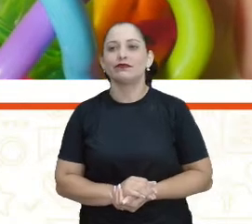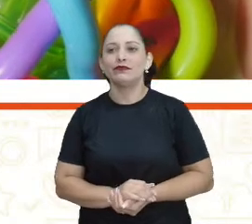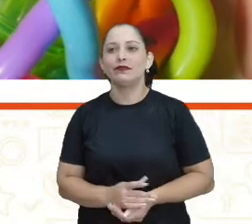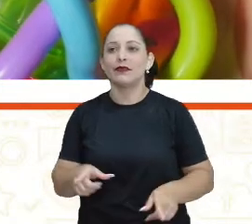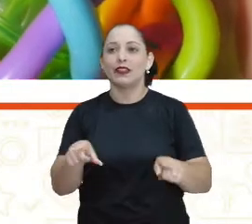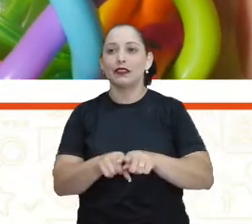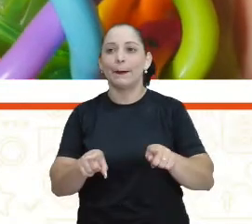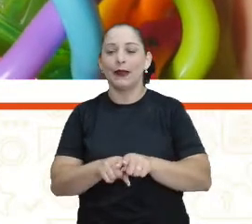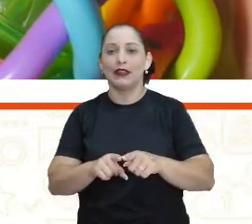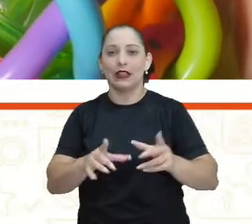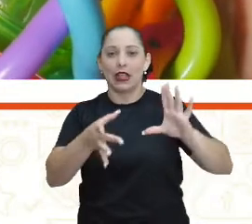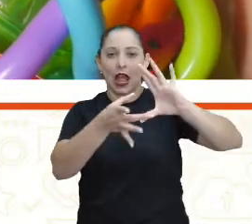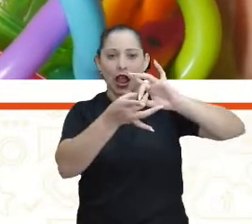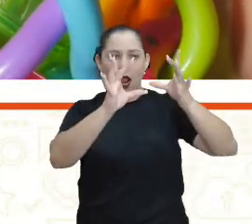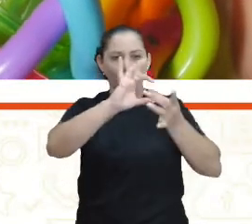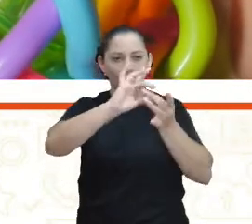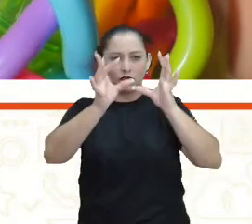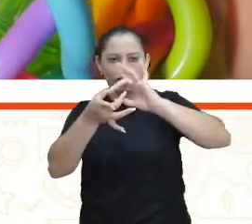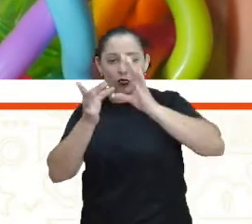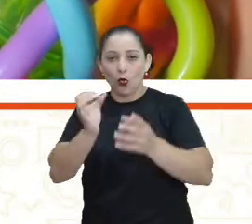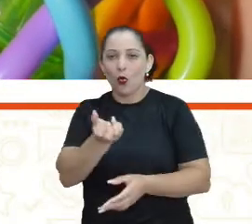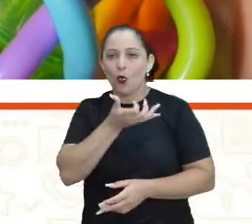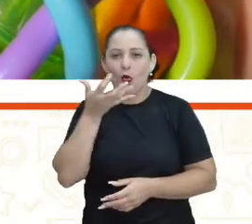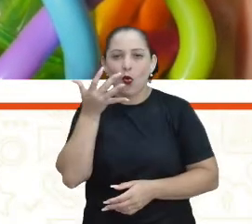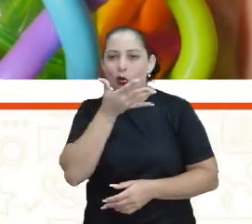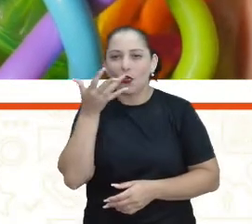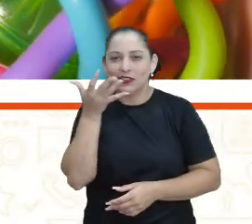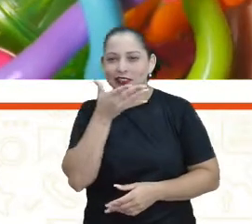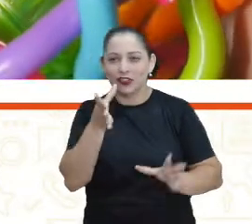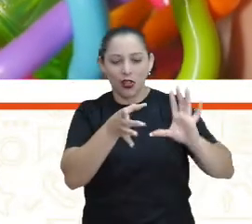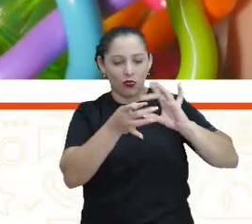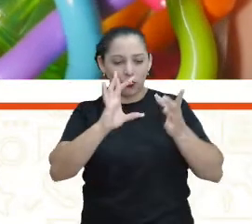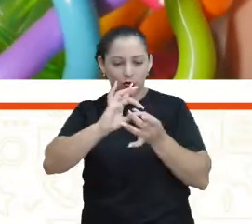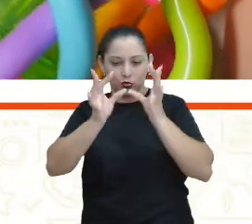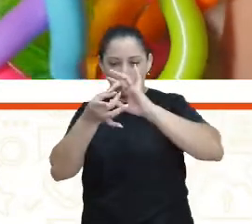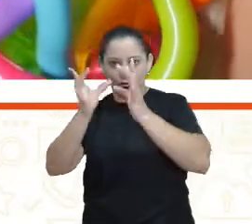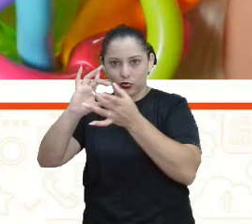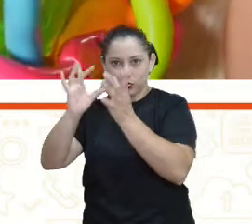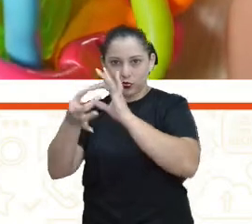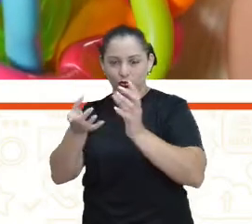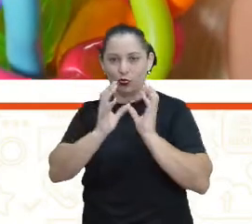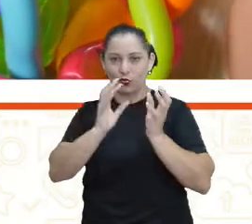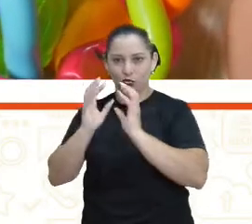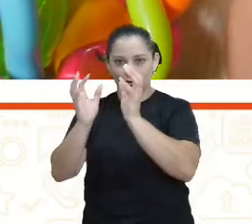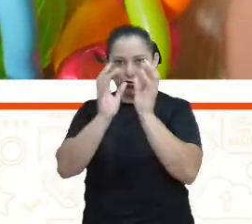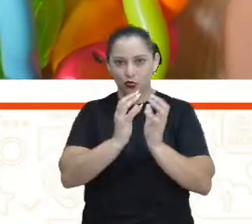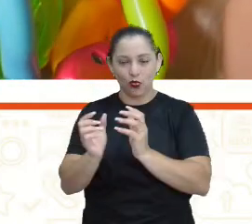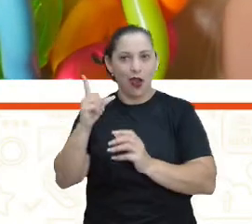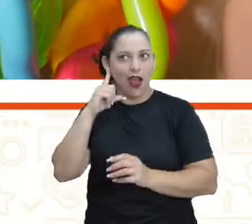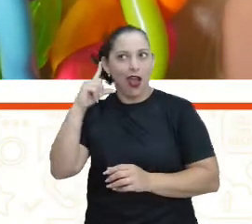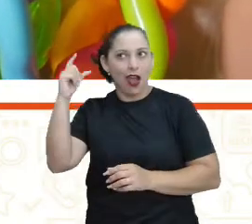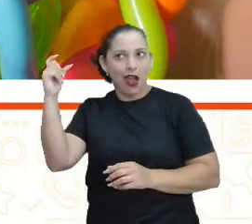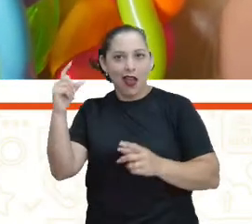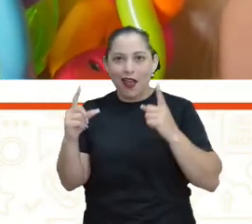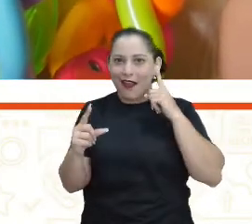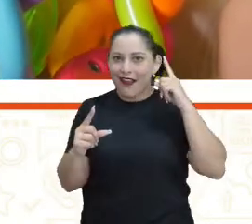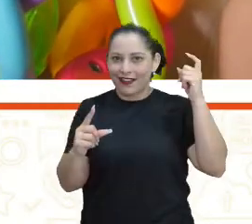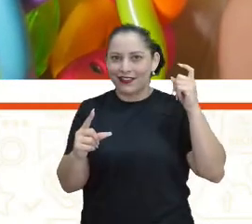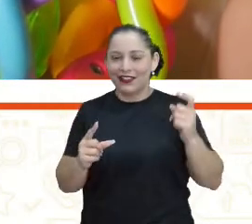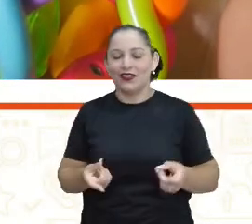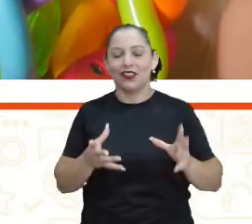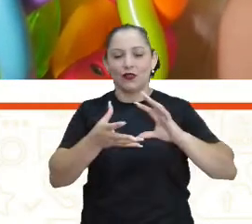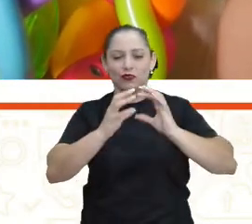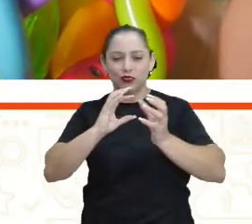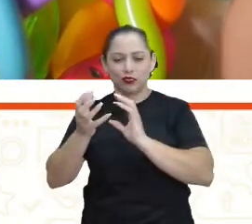Argolas coloridas com guiso, né? Quando a gente fala de guiso, obviamente que a gente já está falando de estimulação auditiva, mas a